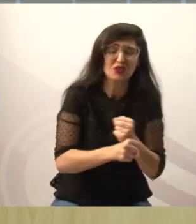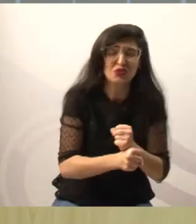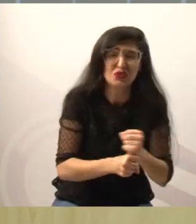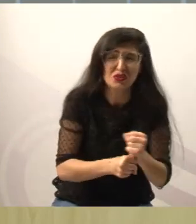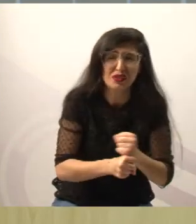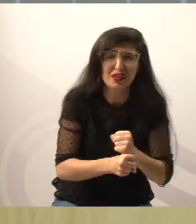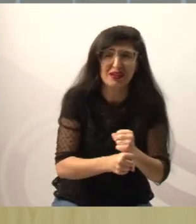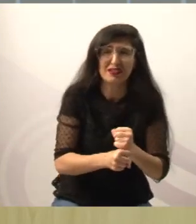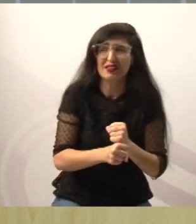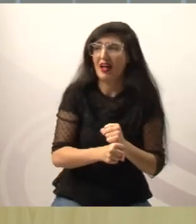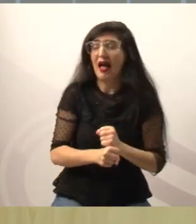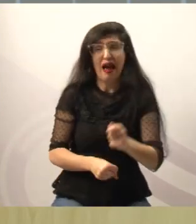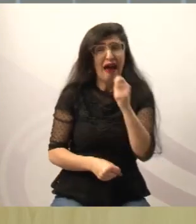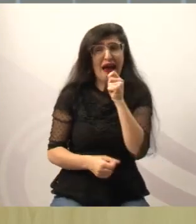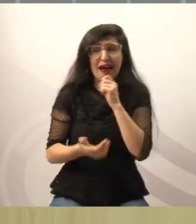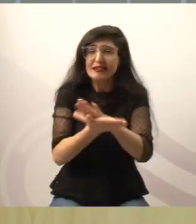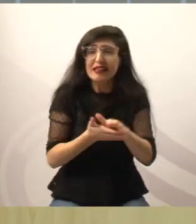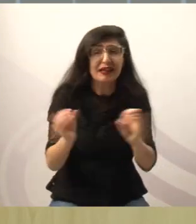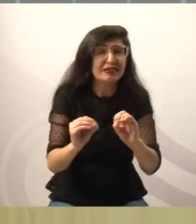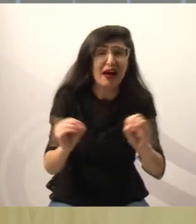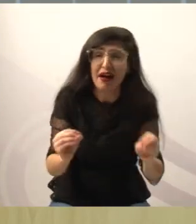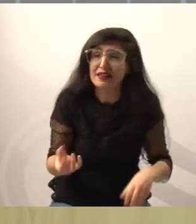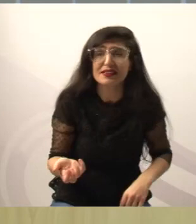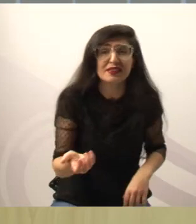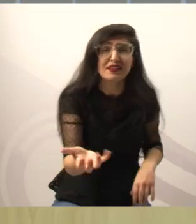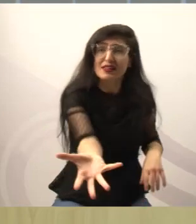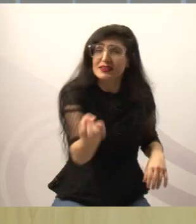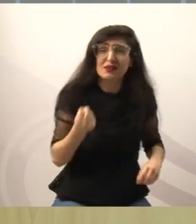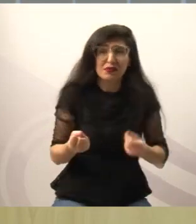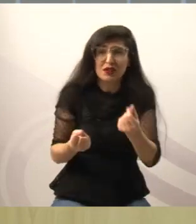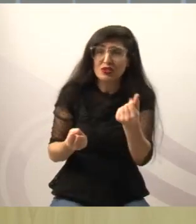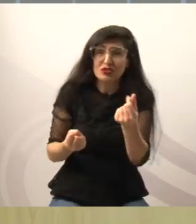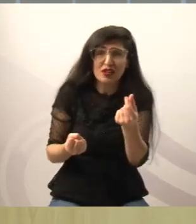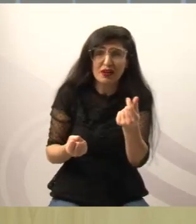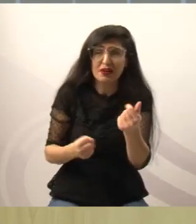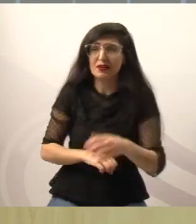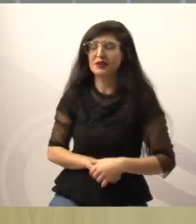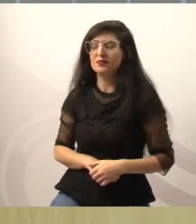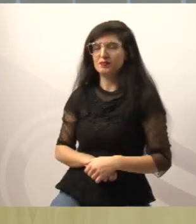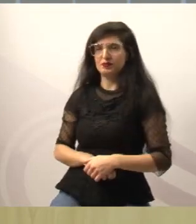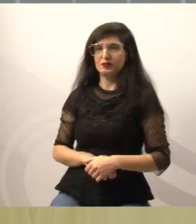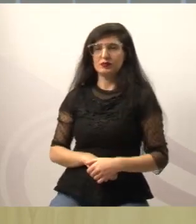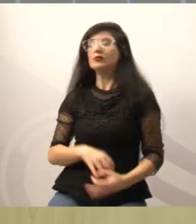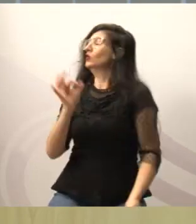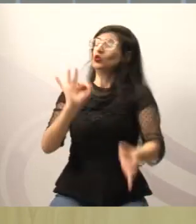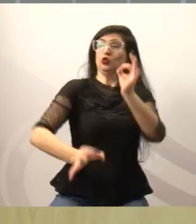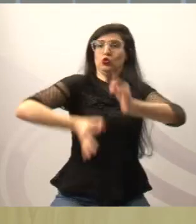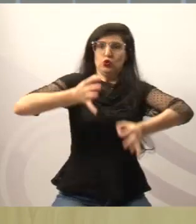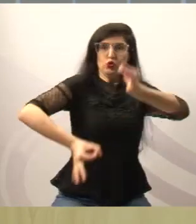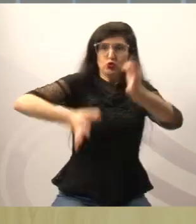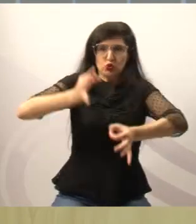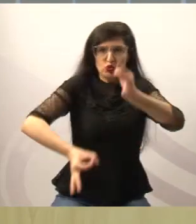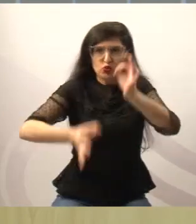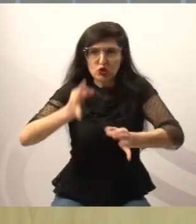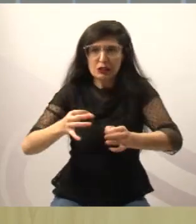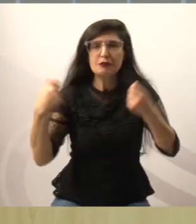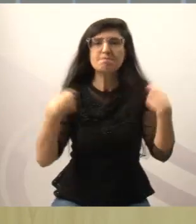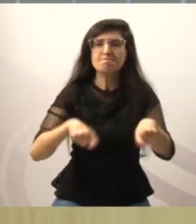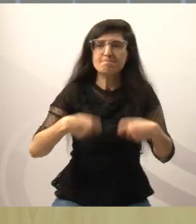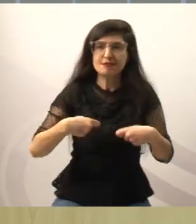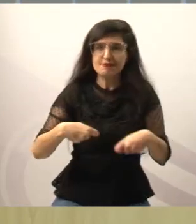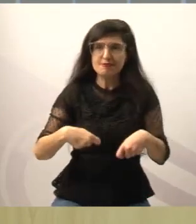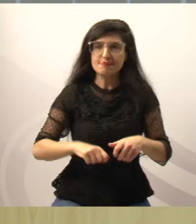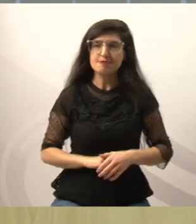sim que tomar uma providência, claro, e as autoridades competentes atuar